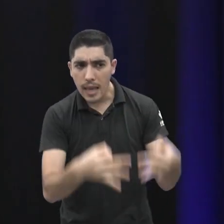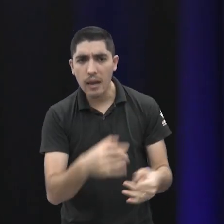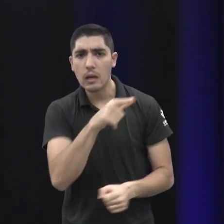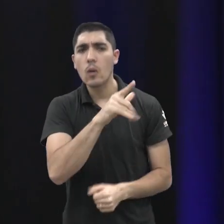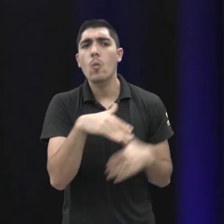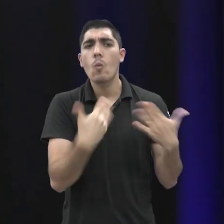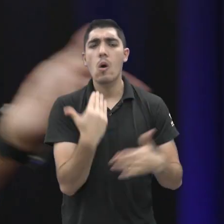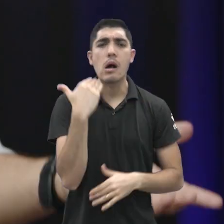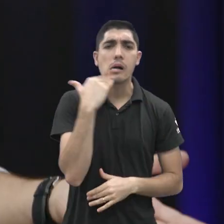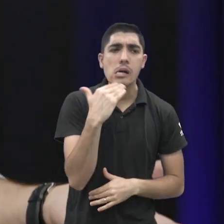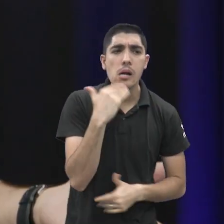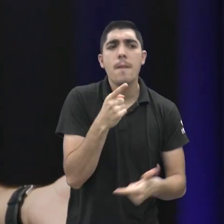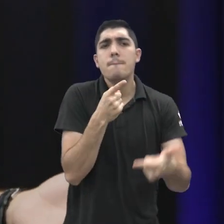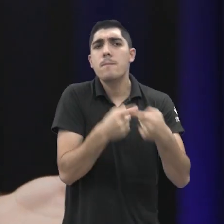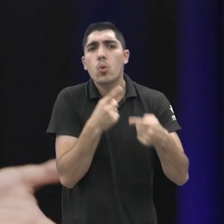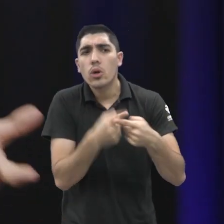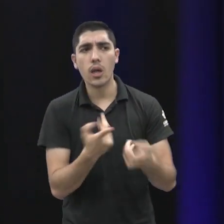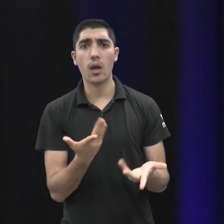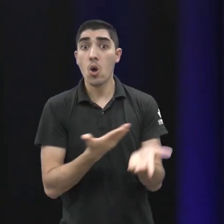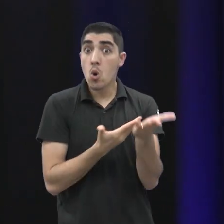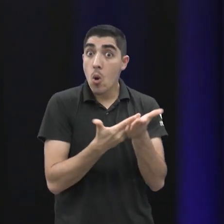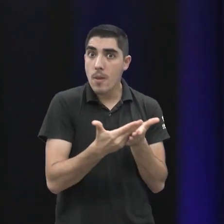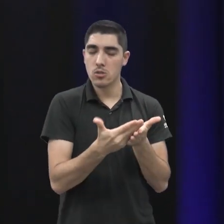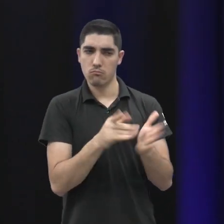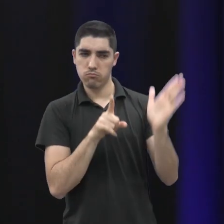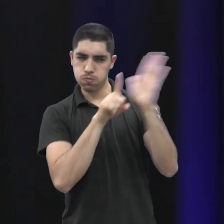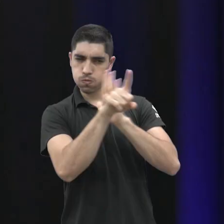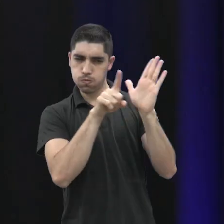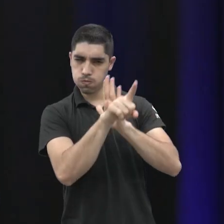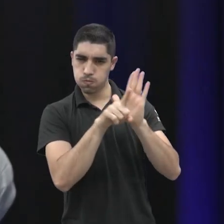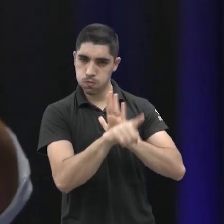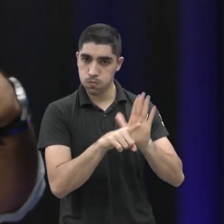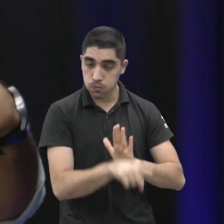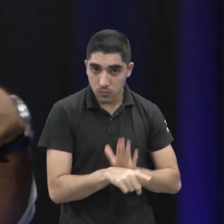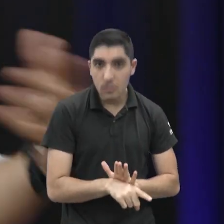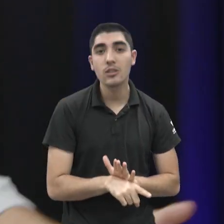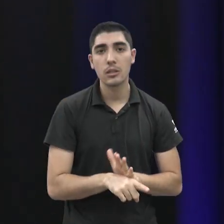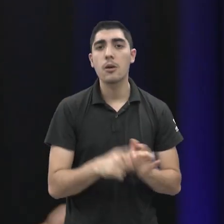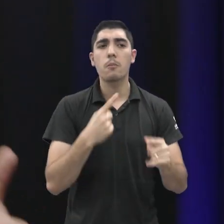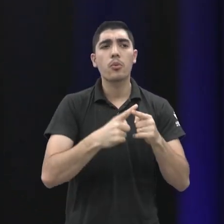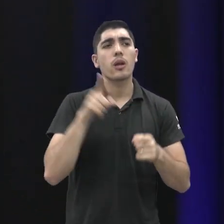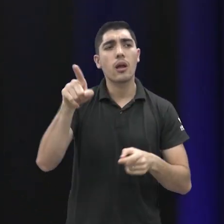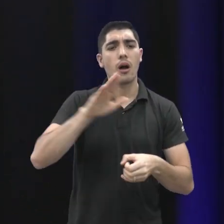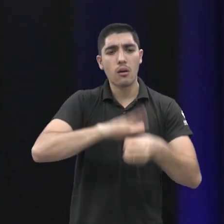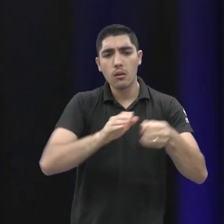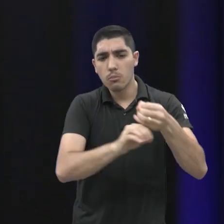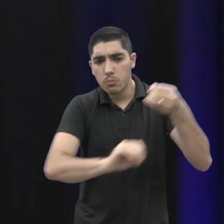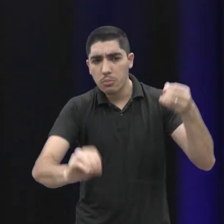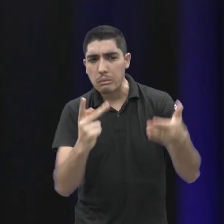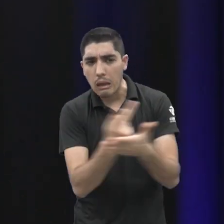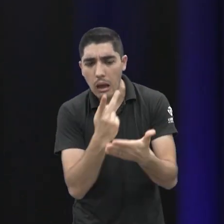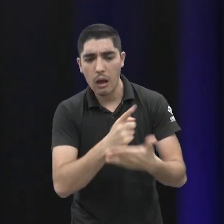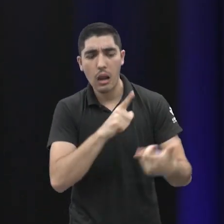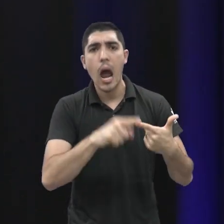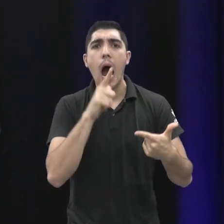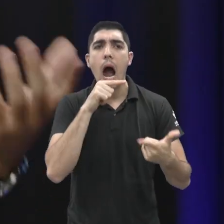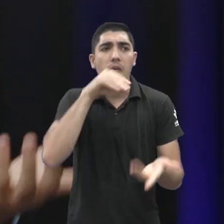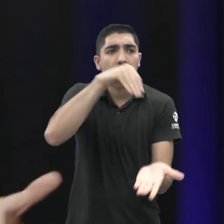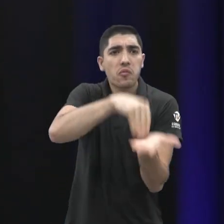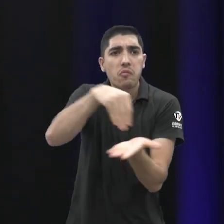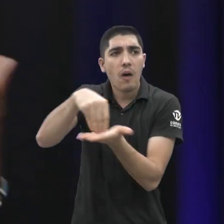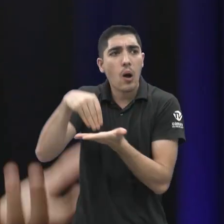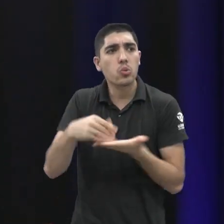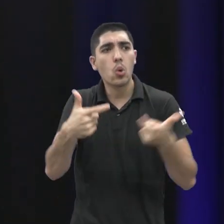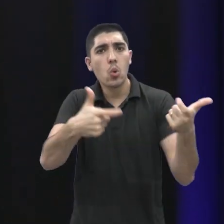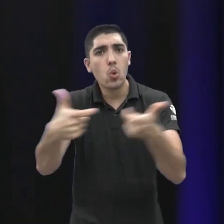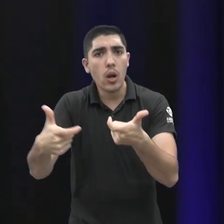apontados ali pela Câmara em relação à Sabesp, para que tivesse na cidade, né, despejo irregular de esgoto, falta de água ou outras